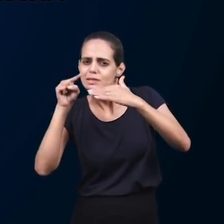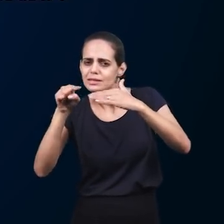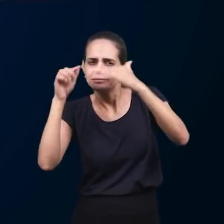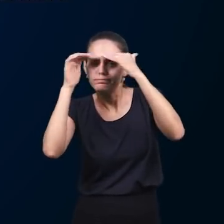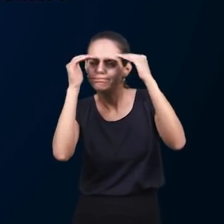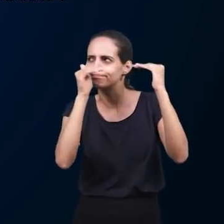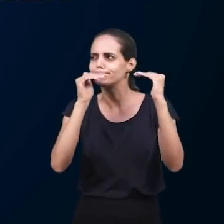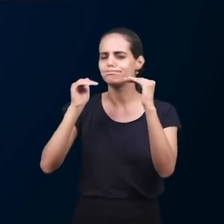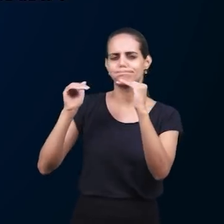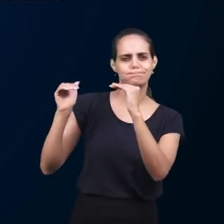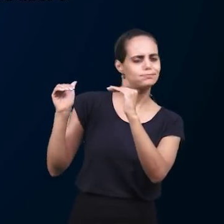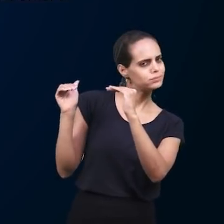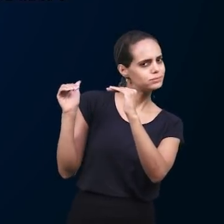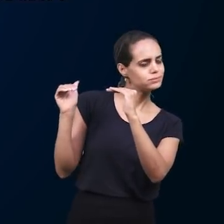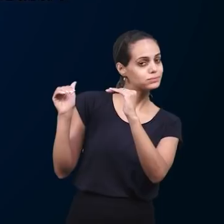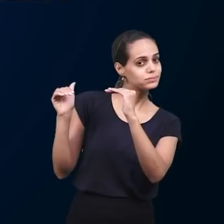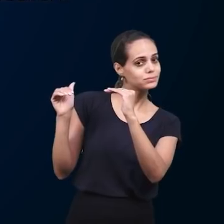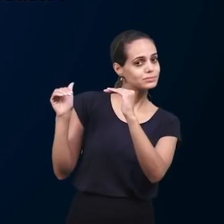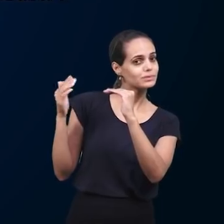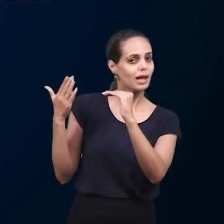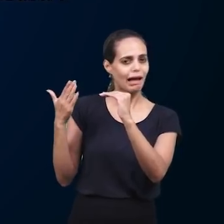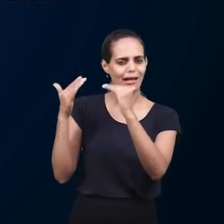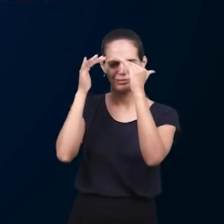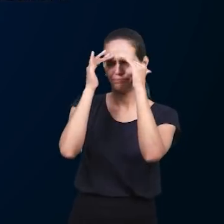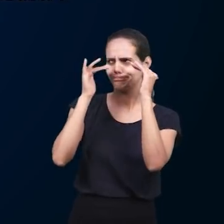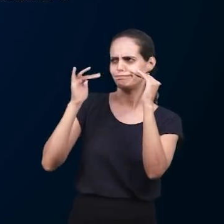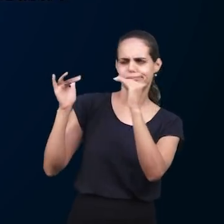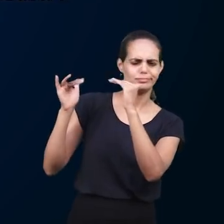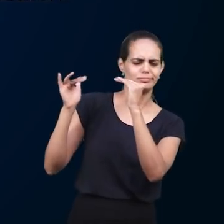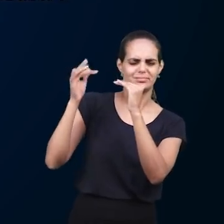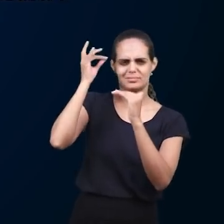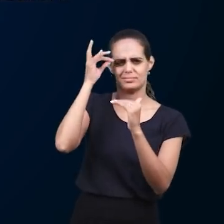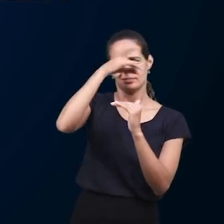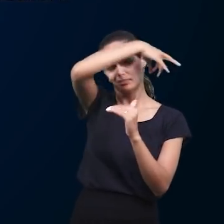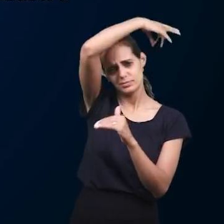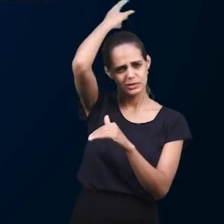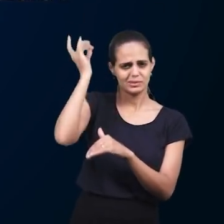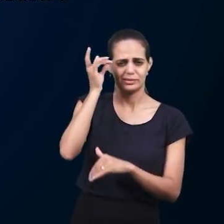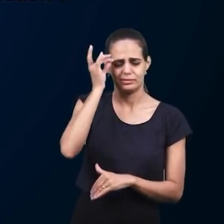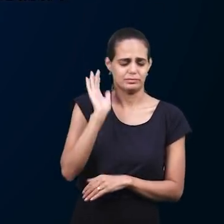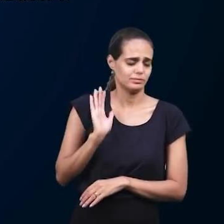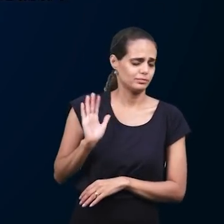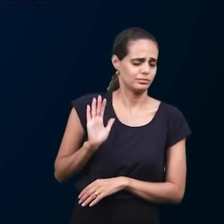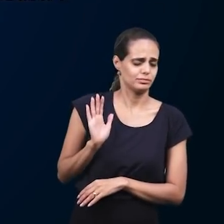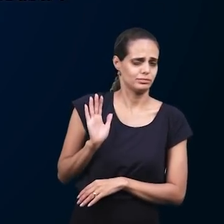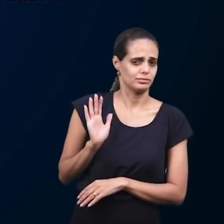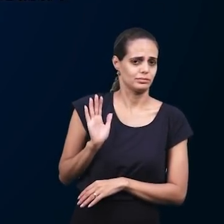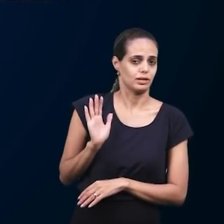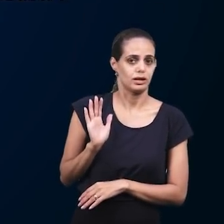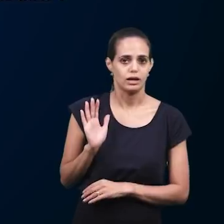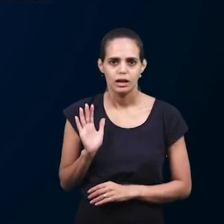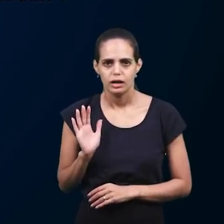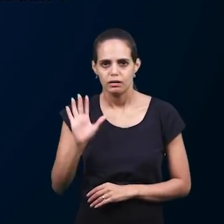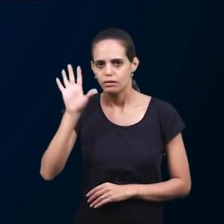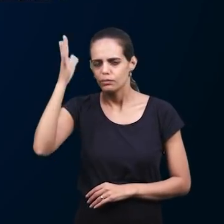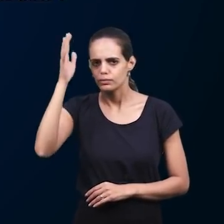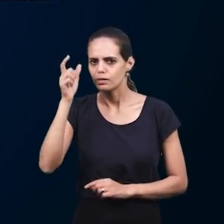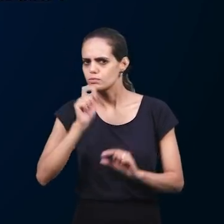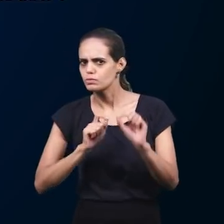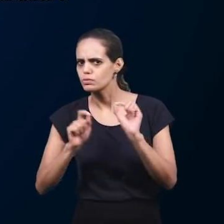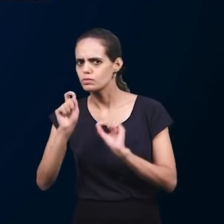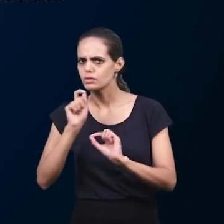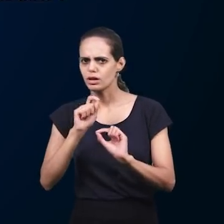devo ter ao Espírito Santo, a minha submissão ao Espírito Santo, eu estou